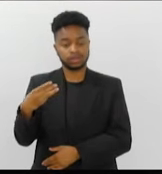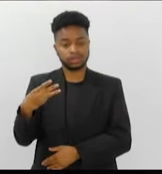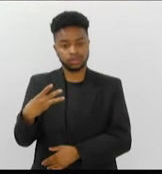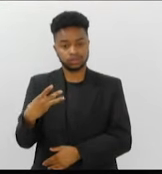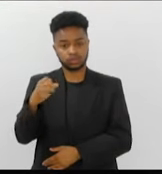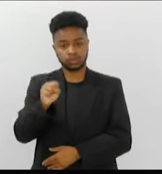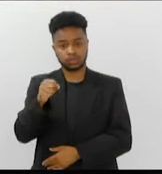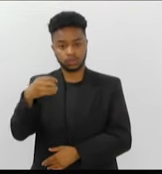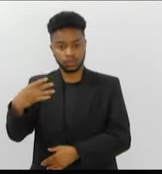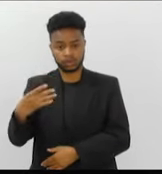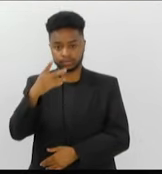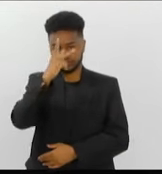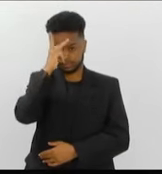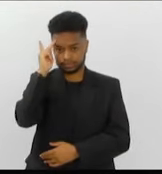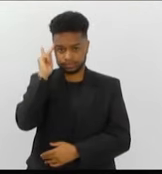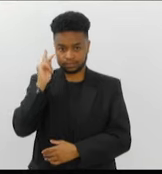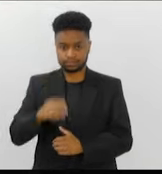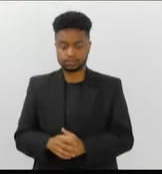2.384 pessoas.